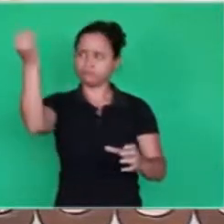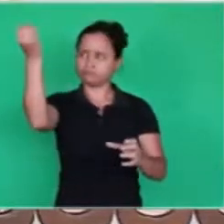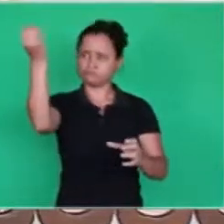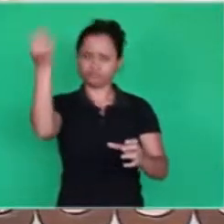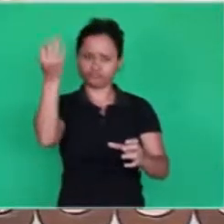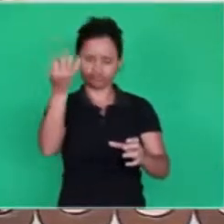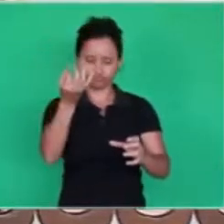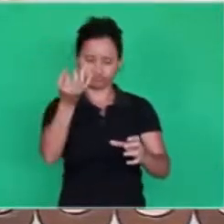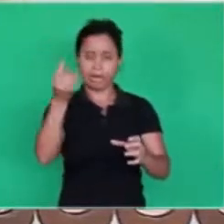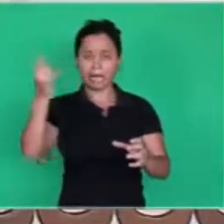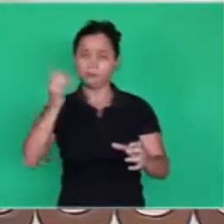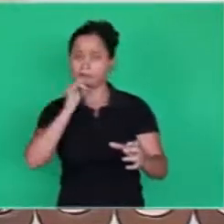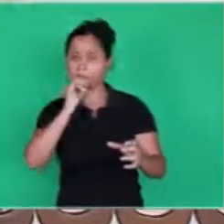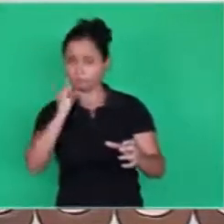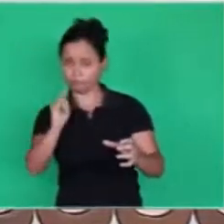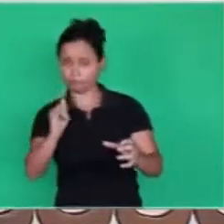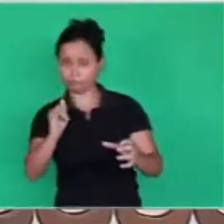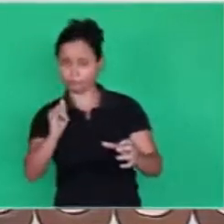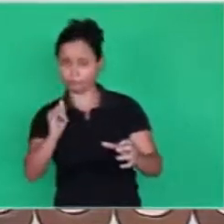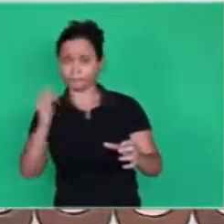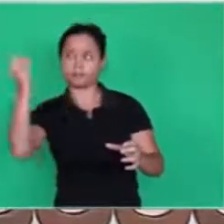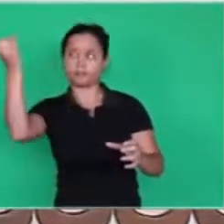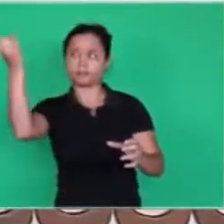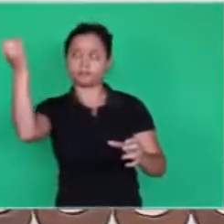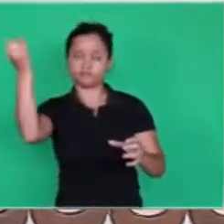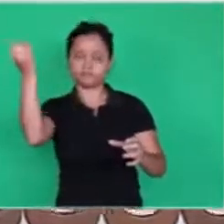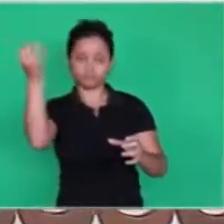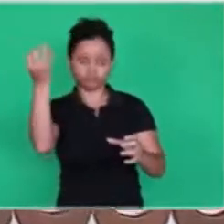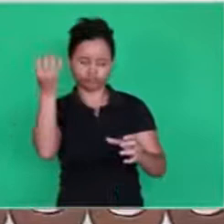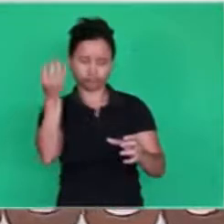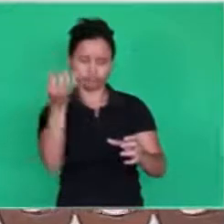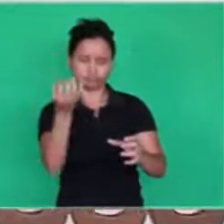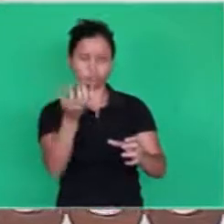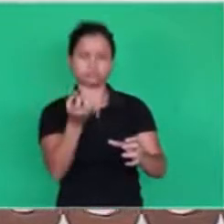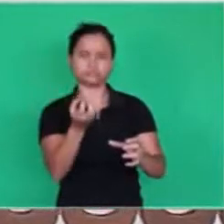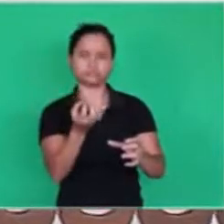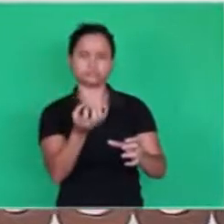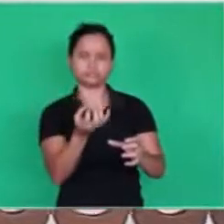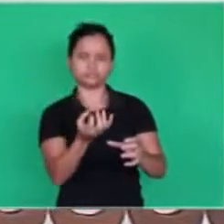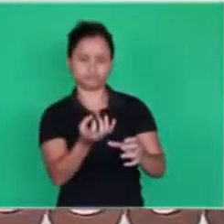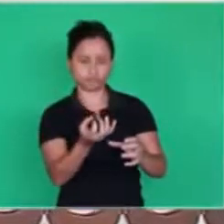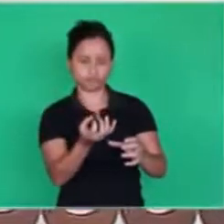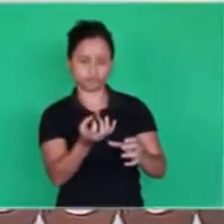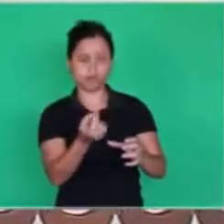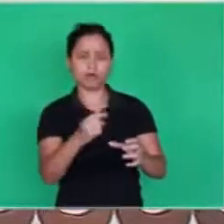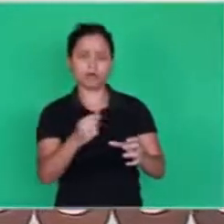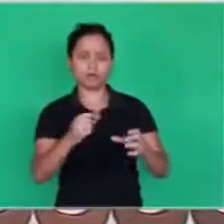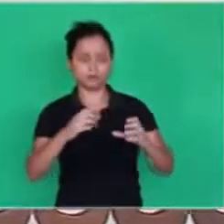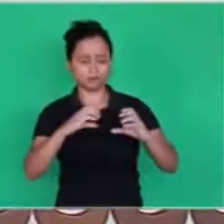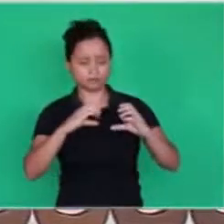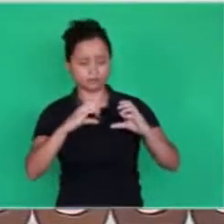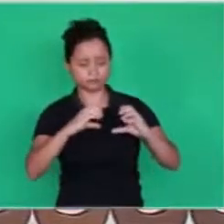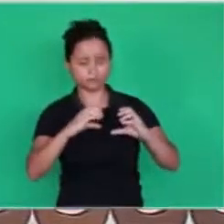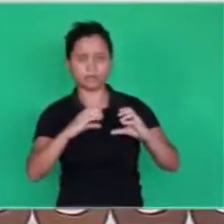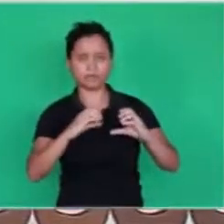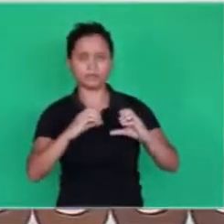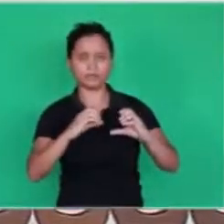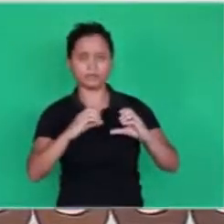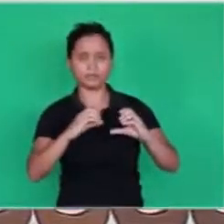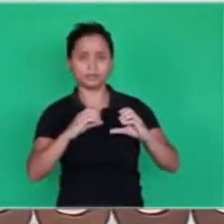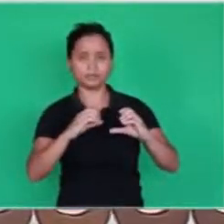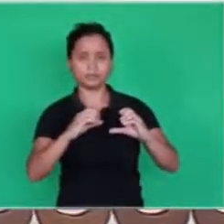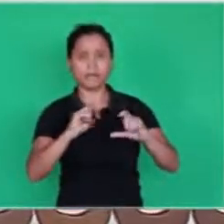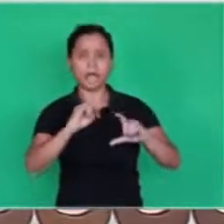daqui, ela volta à mesma forma praticamente que ela tinha antes. Sabe por causa de